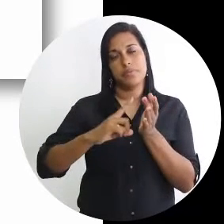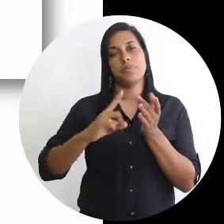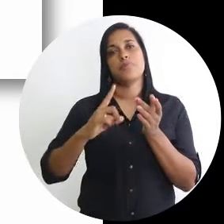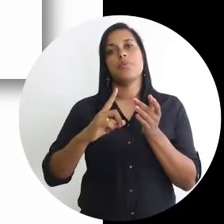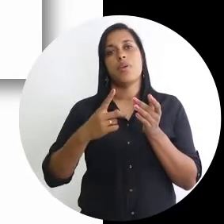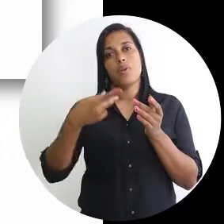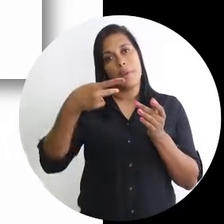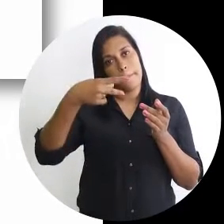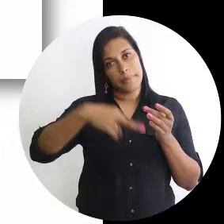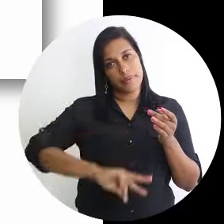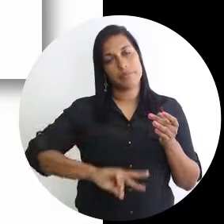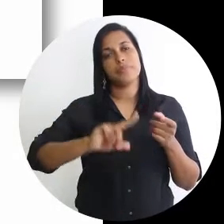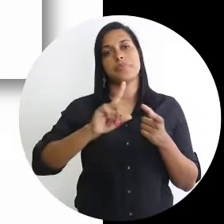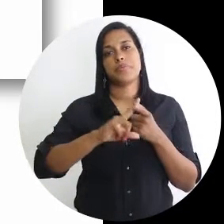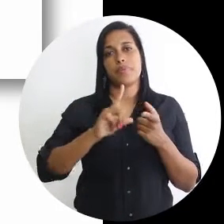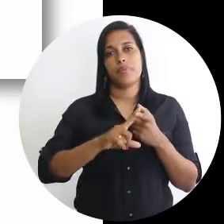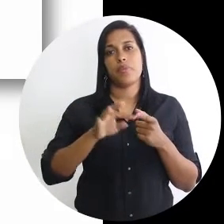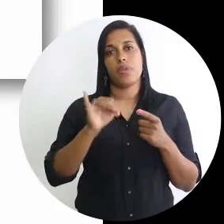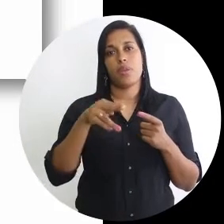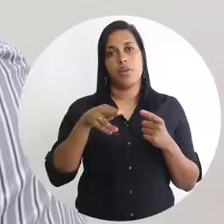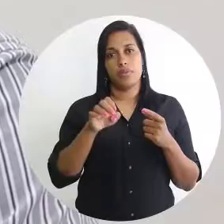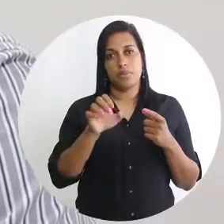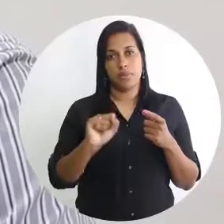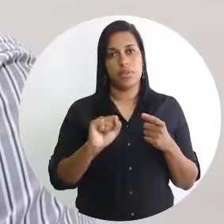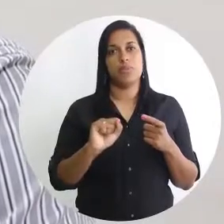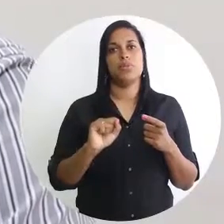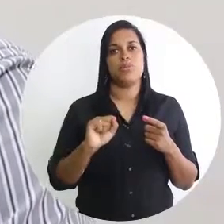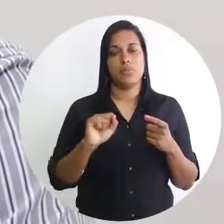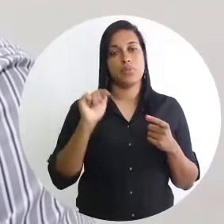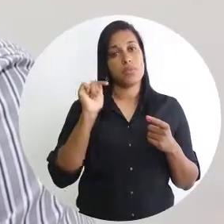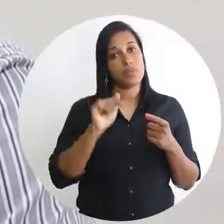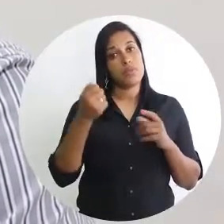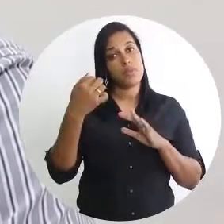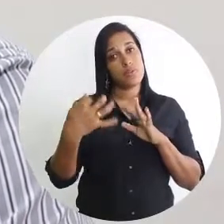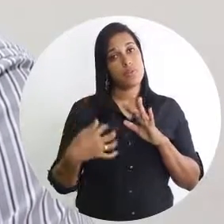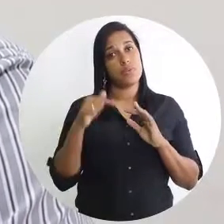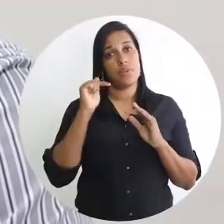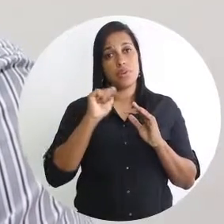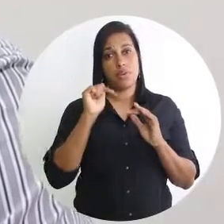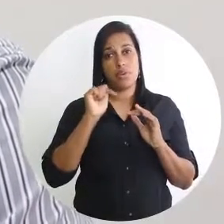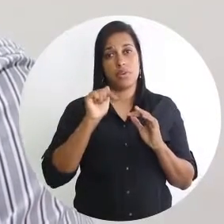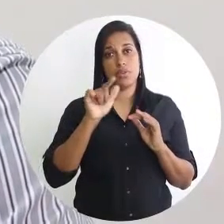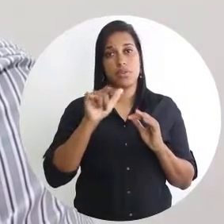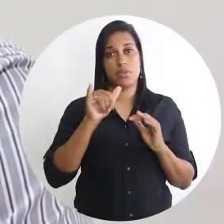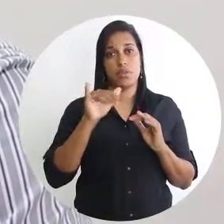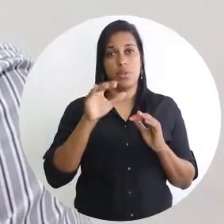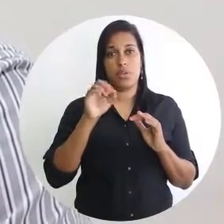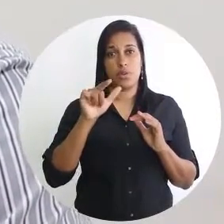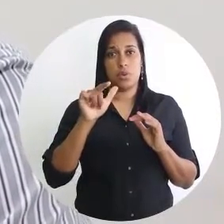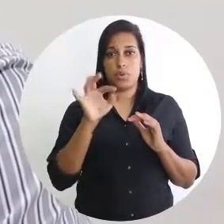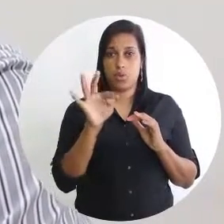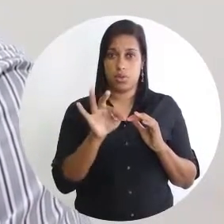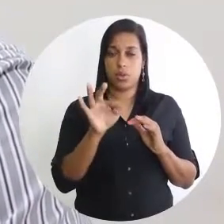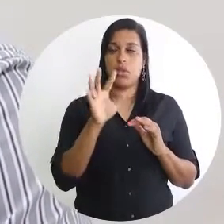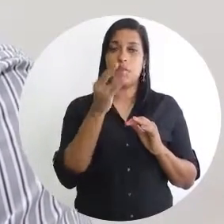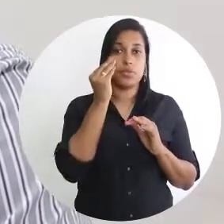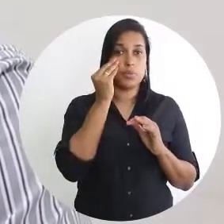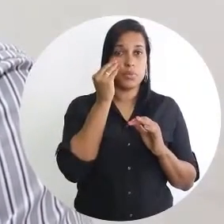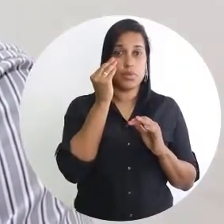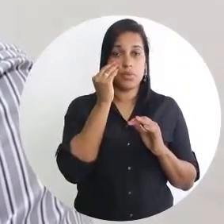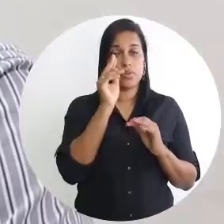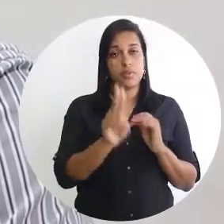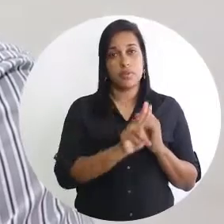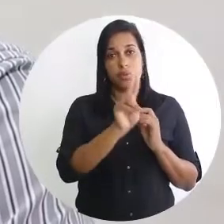aqui está abaixo do componente times. Agora a gente vai falar desse componente aqui, absolute layout, que ele é usado para você usa